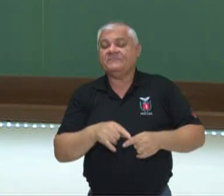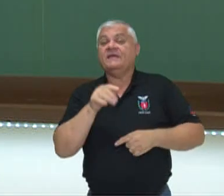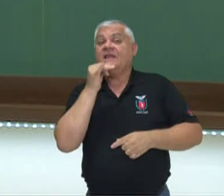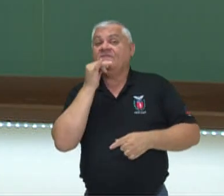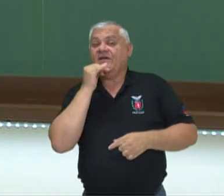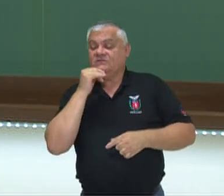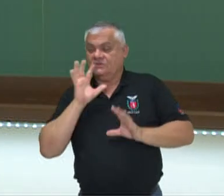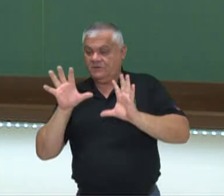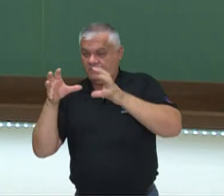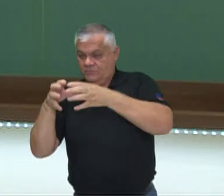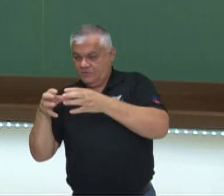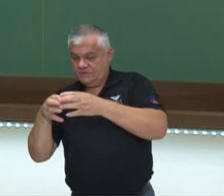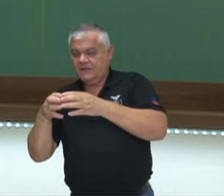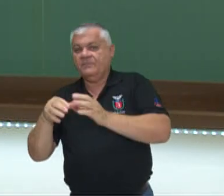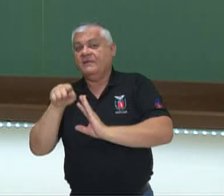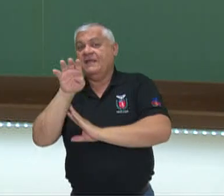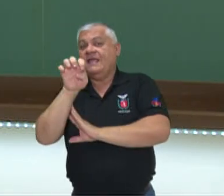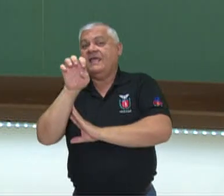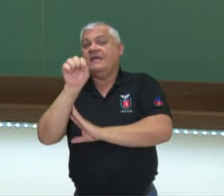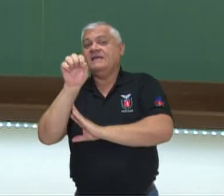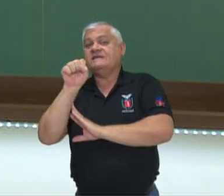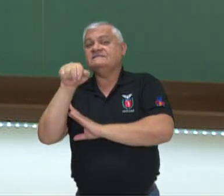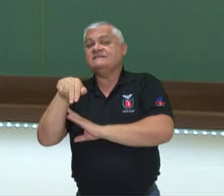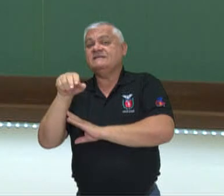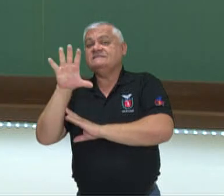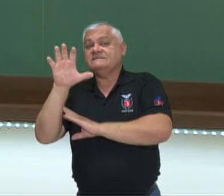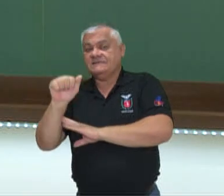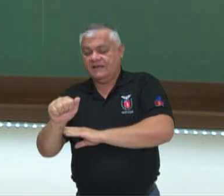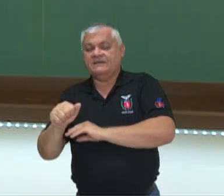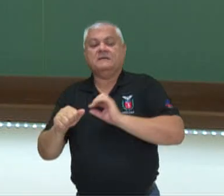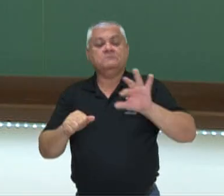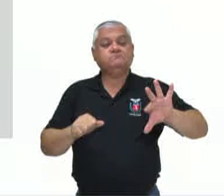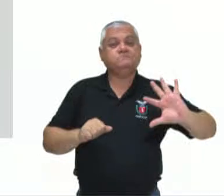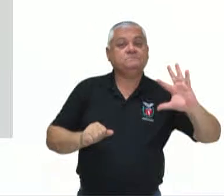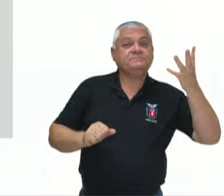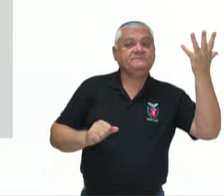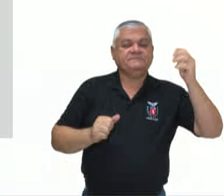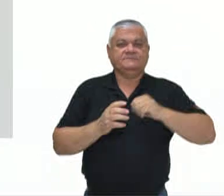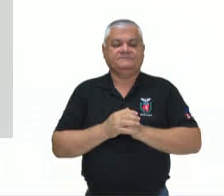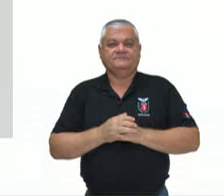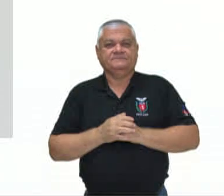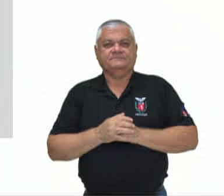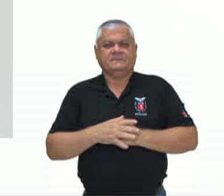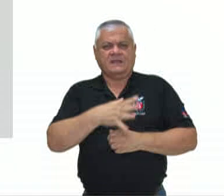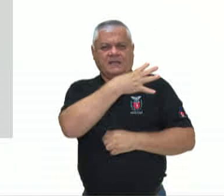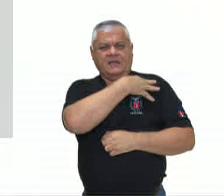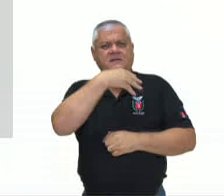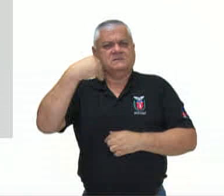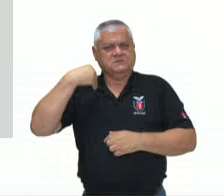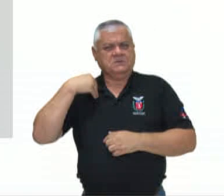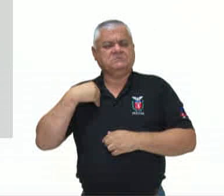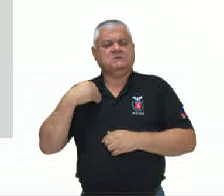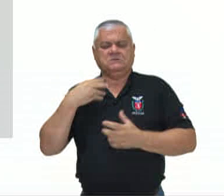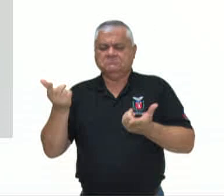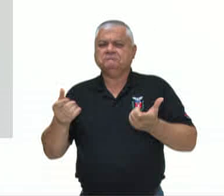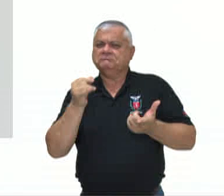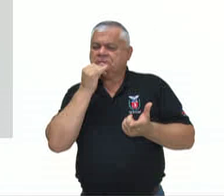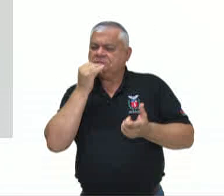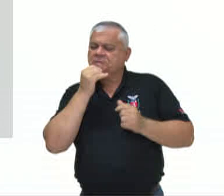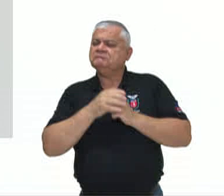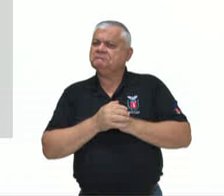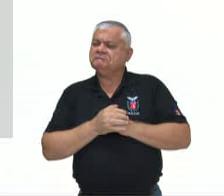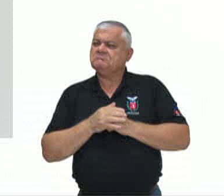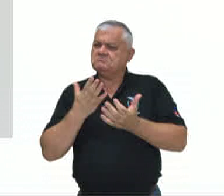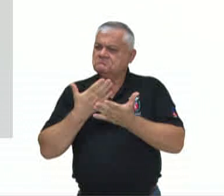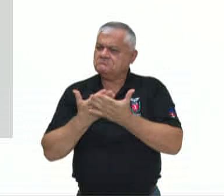e acidente, para a gente começar com essa discussão. Então, Aristóteles supera a distinção entre mundo sensível e